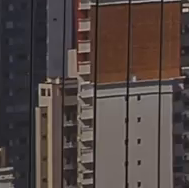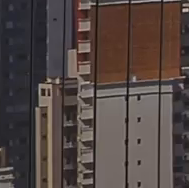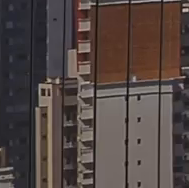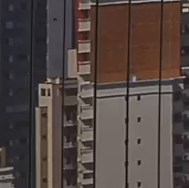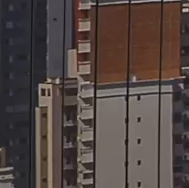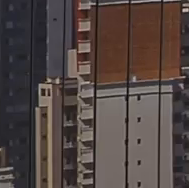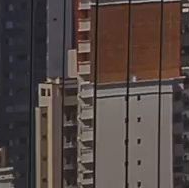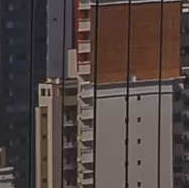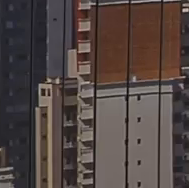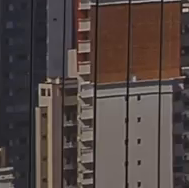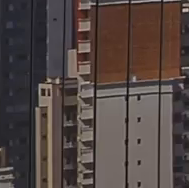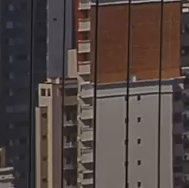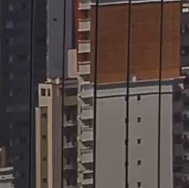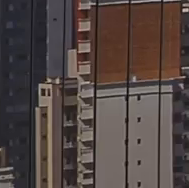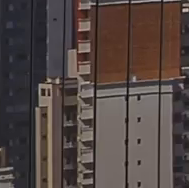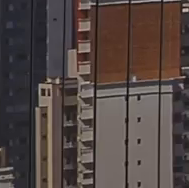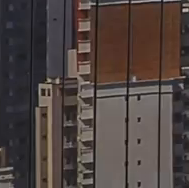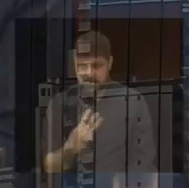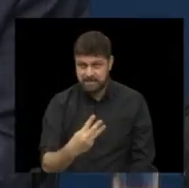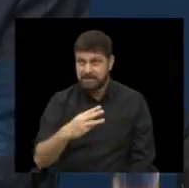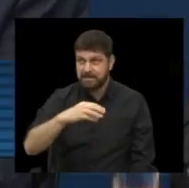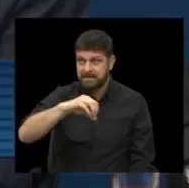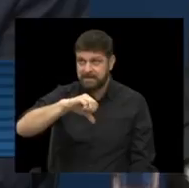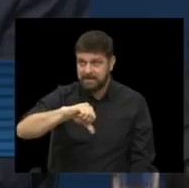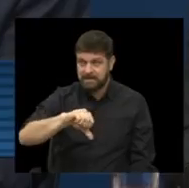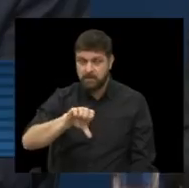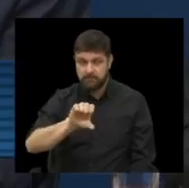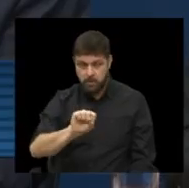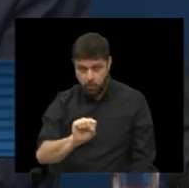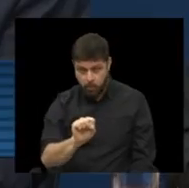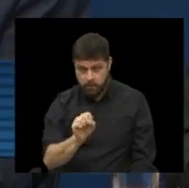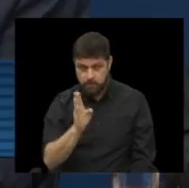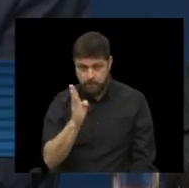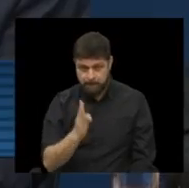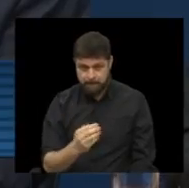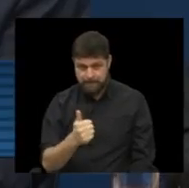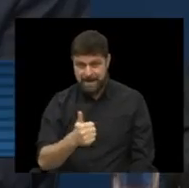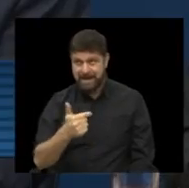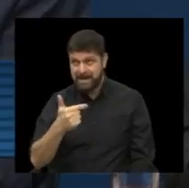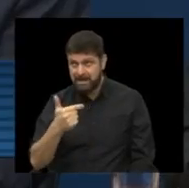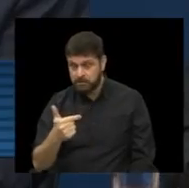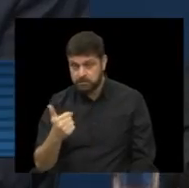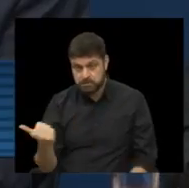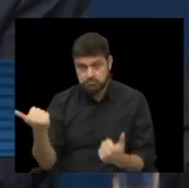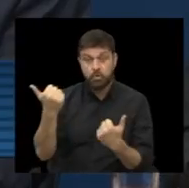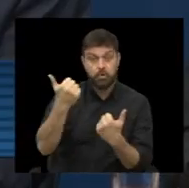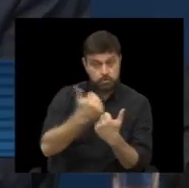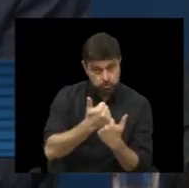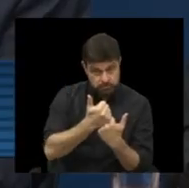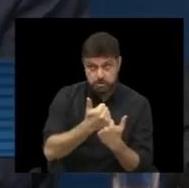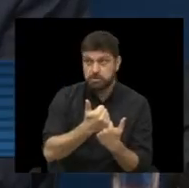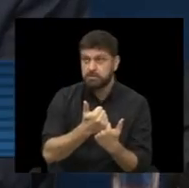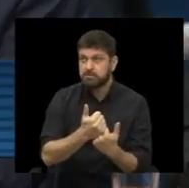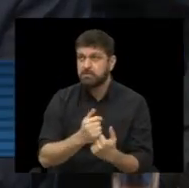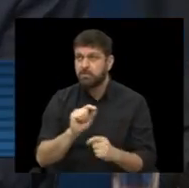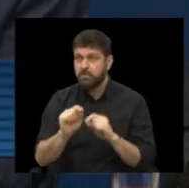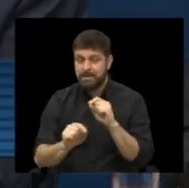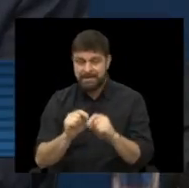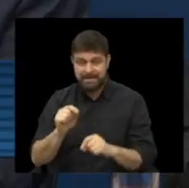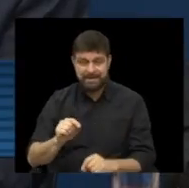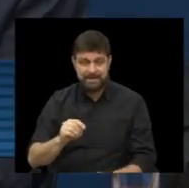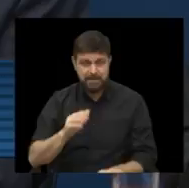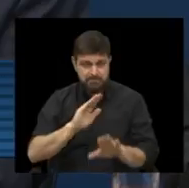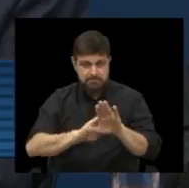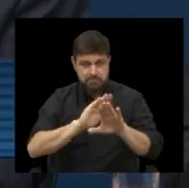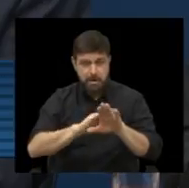atender na língua brasileira de sinais. Um substitutivo total ao projeto foi retirado e a matéria foi votada com o texto